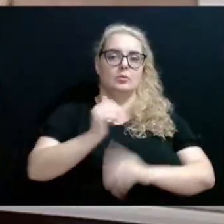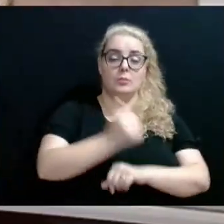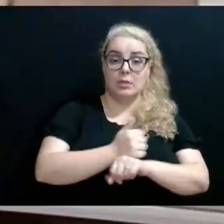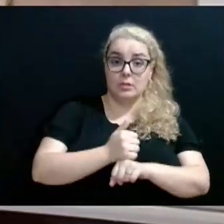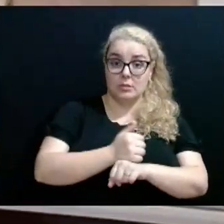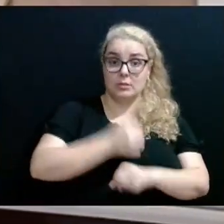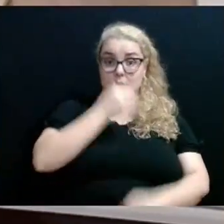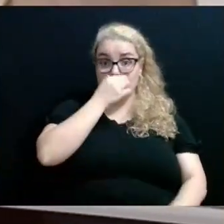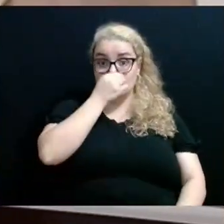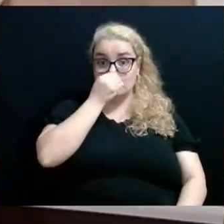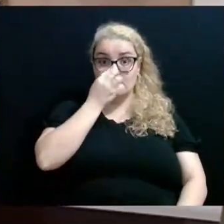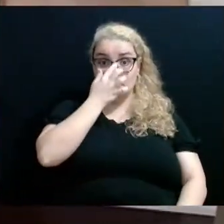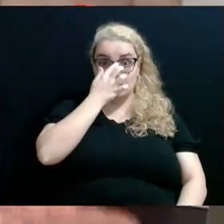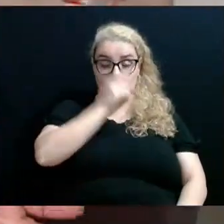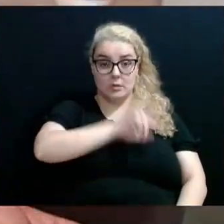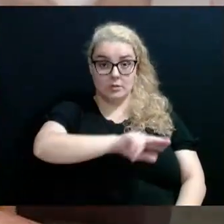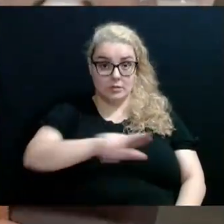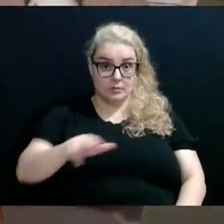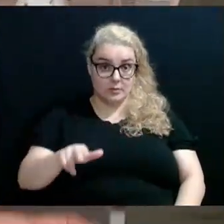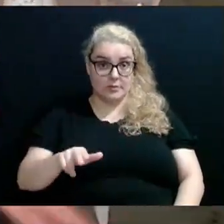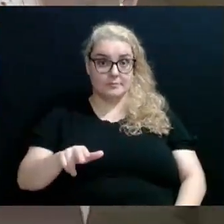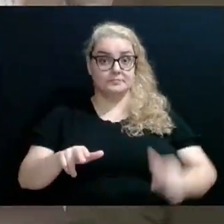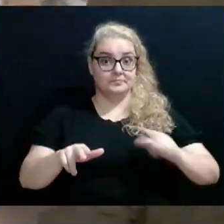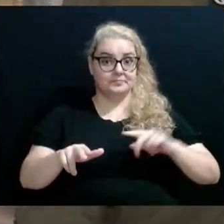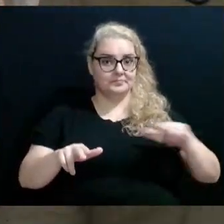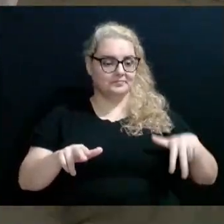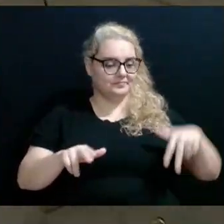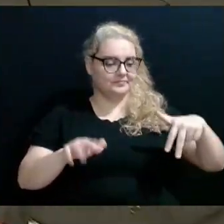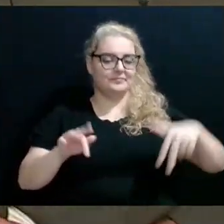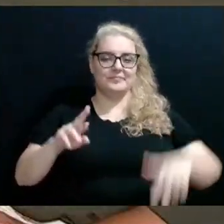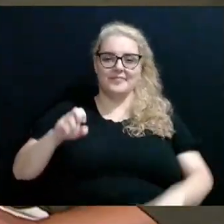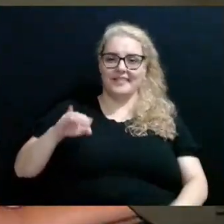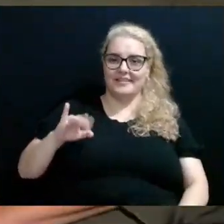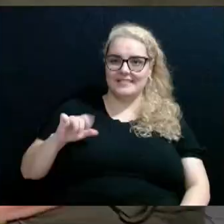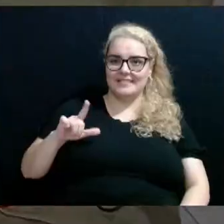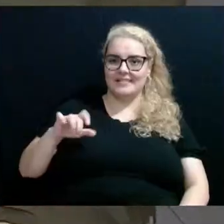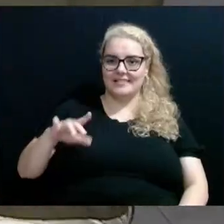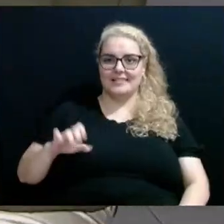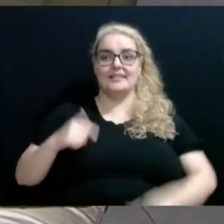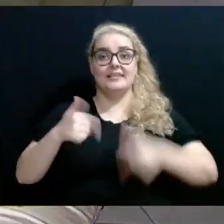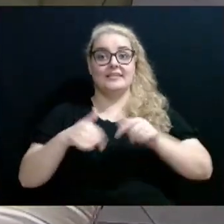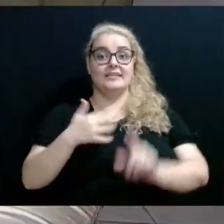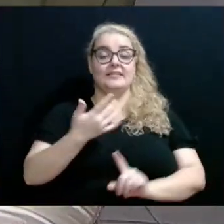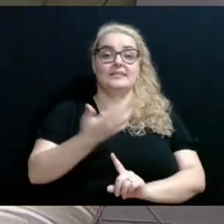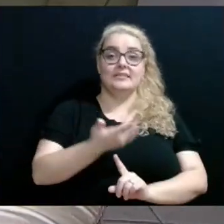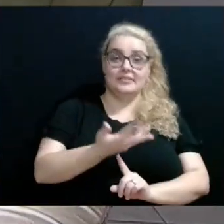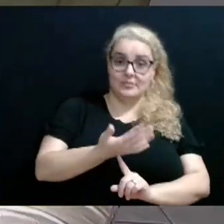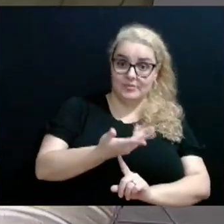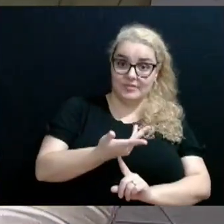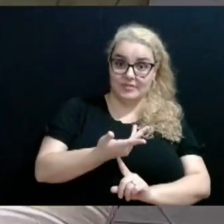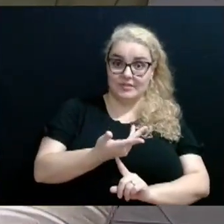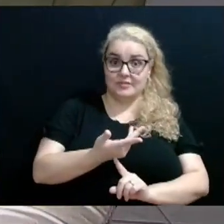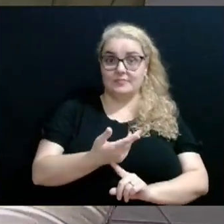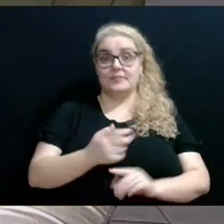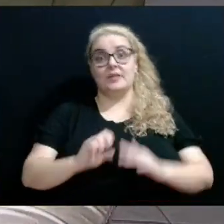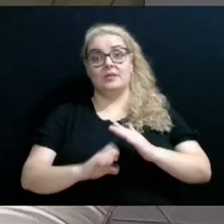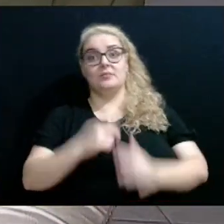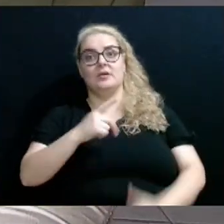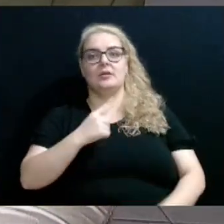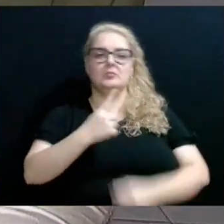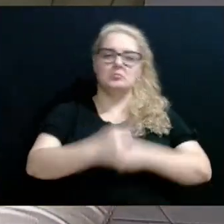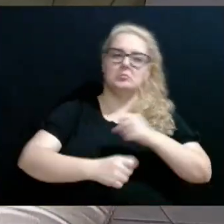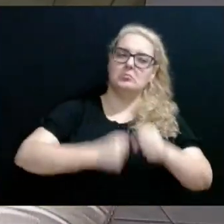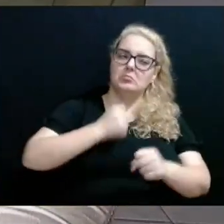Dentre eles, nós temos a Francilene, que trabalha com as velas. O negócio dela tem 1 ano e poucos